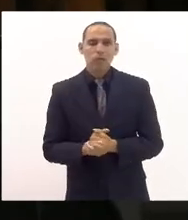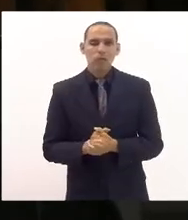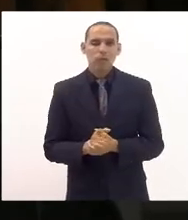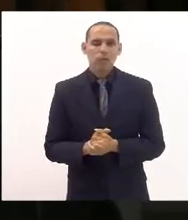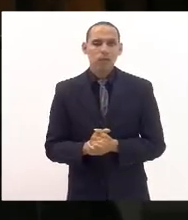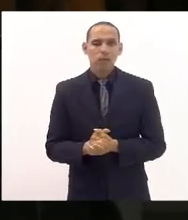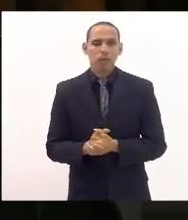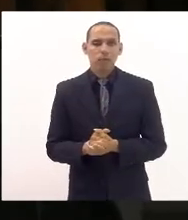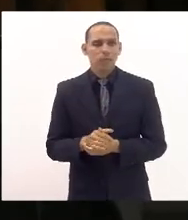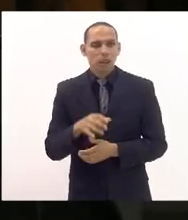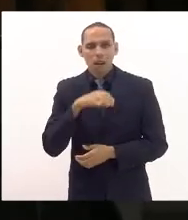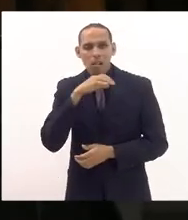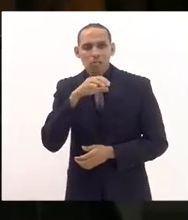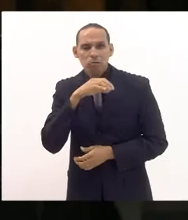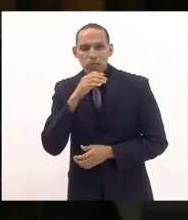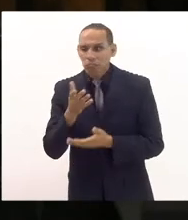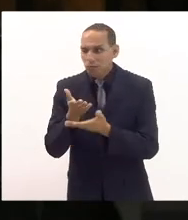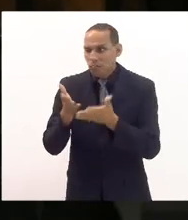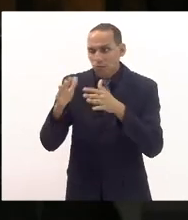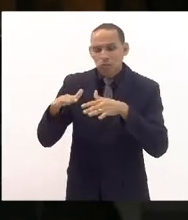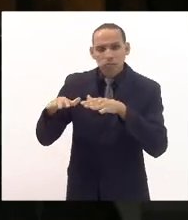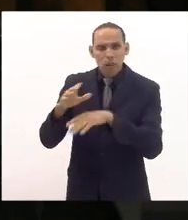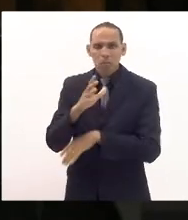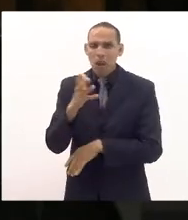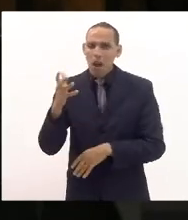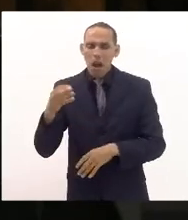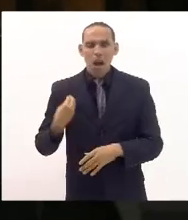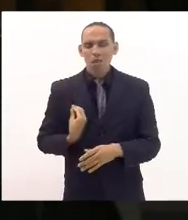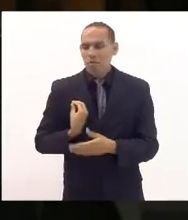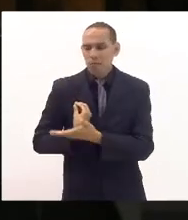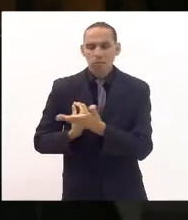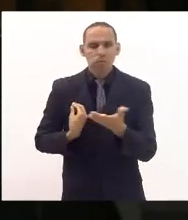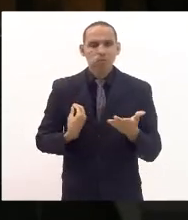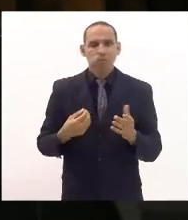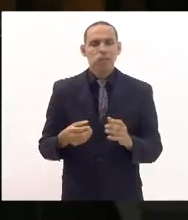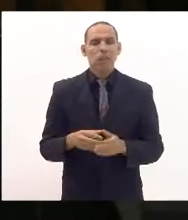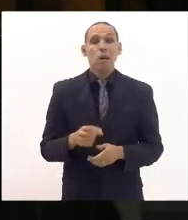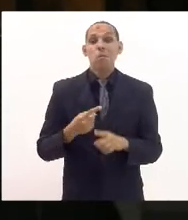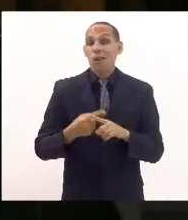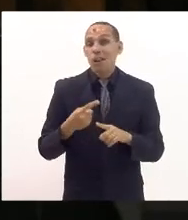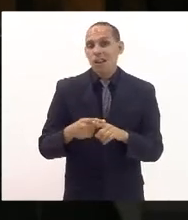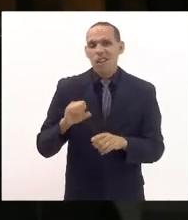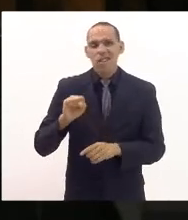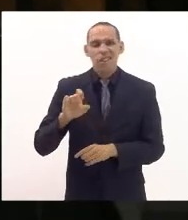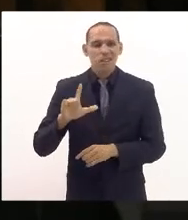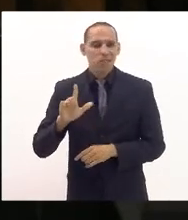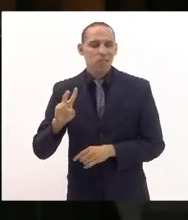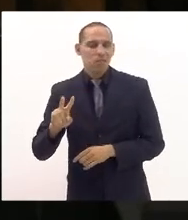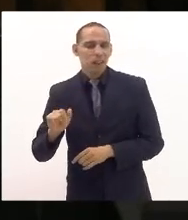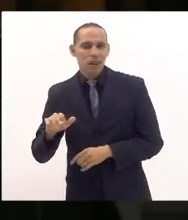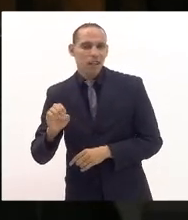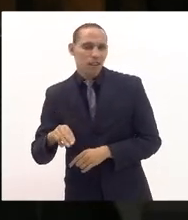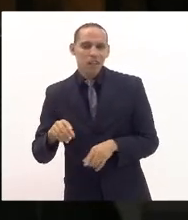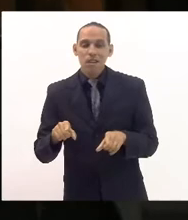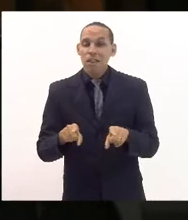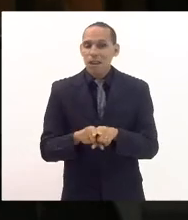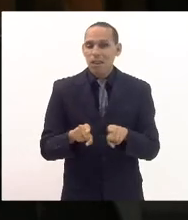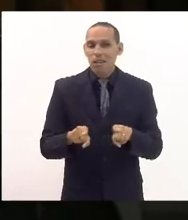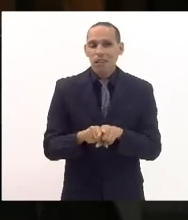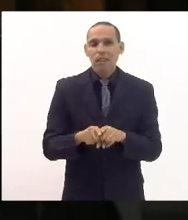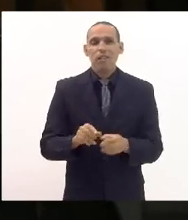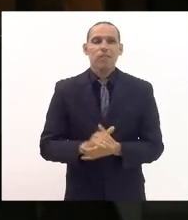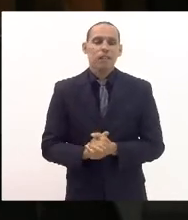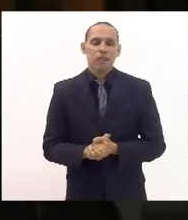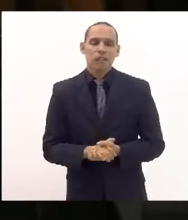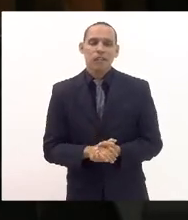animais selvagens que mesmo os animais selvagens quando